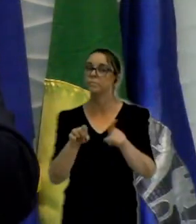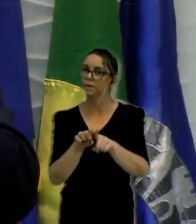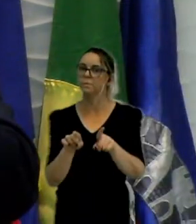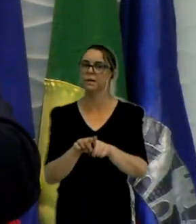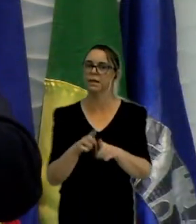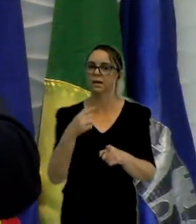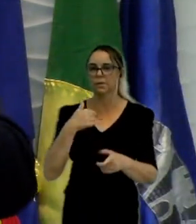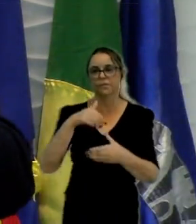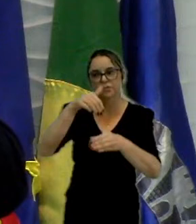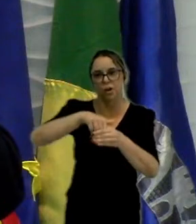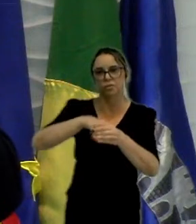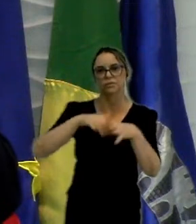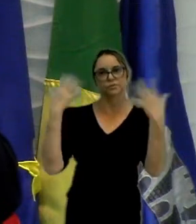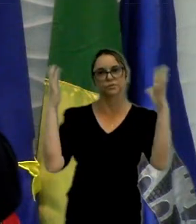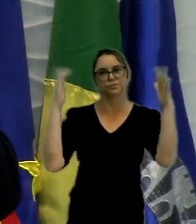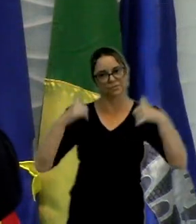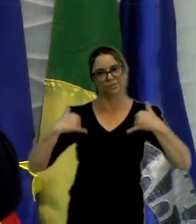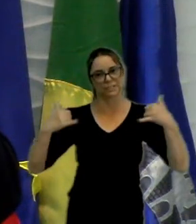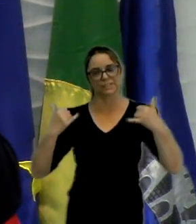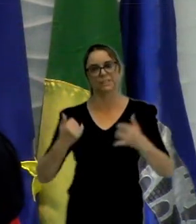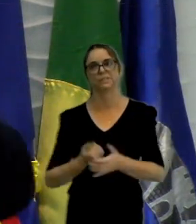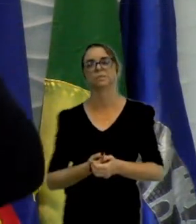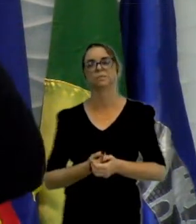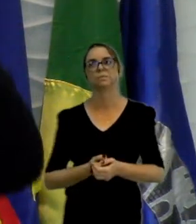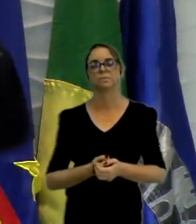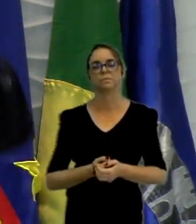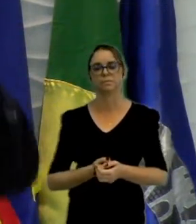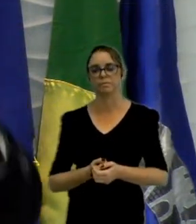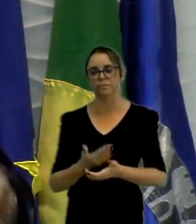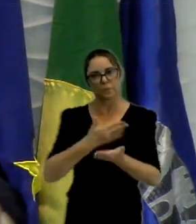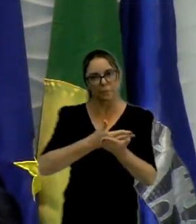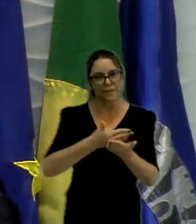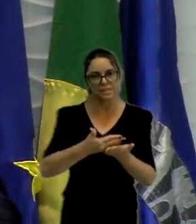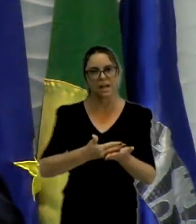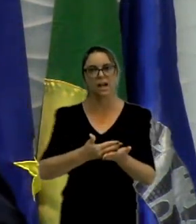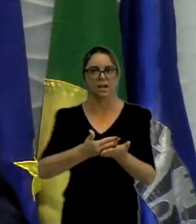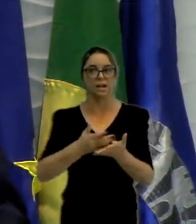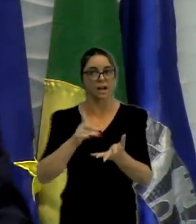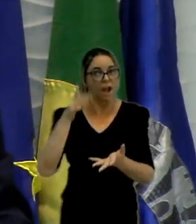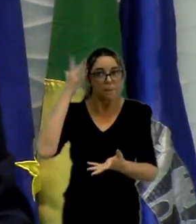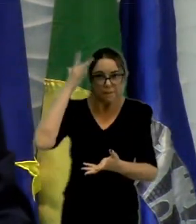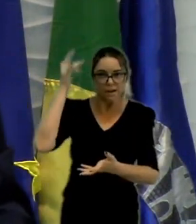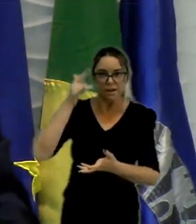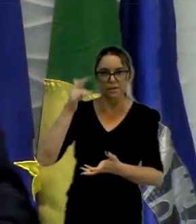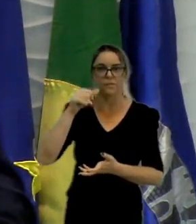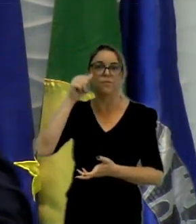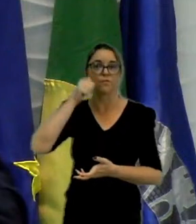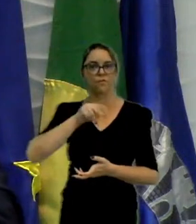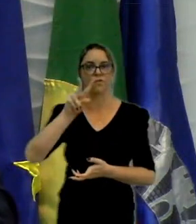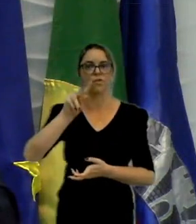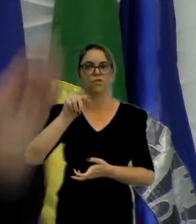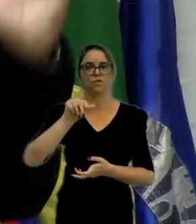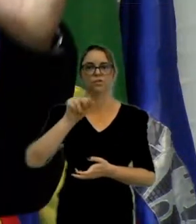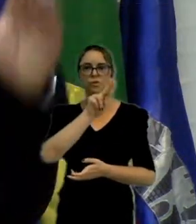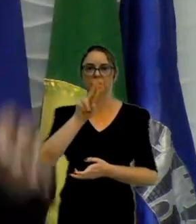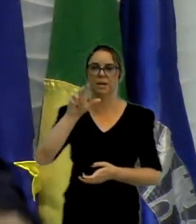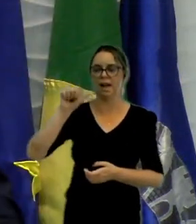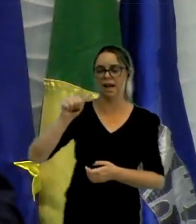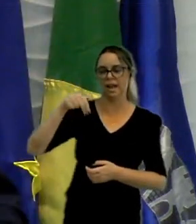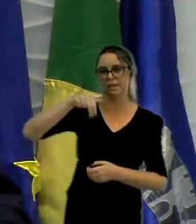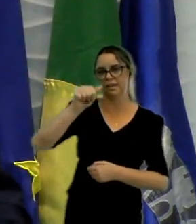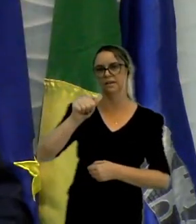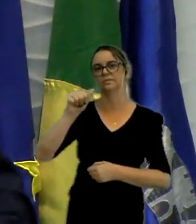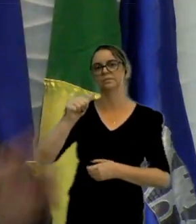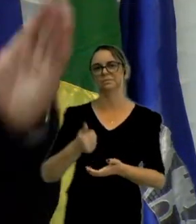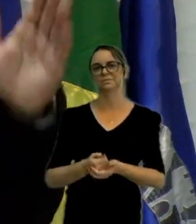felicitações. Vou começar com os de amanhã, né? Que é minha avó, Ana Macedo, que está assistindo